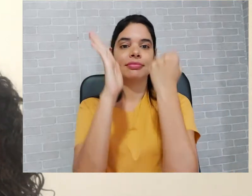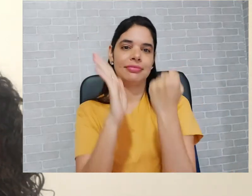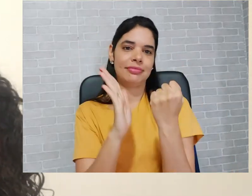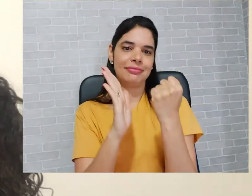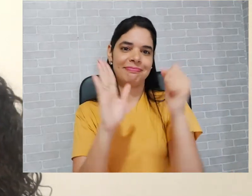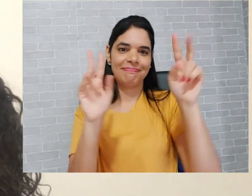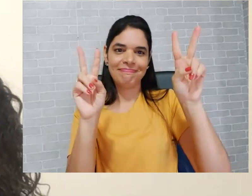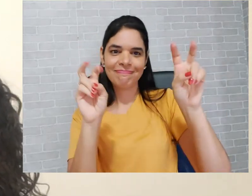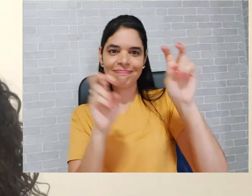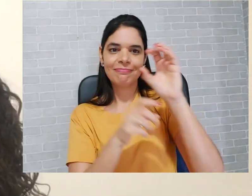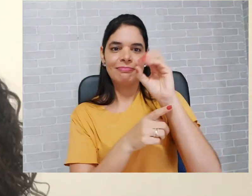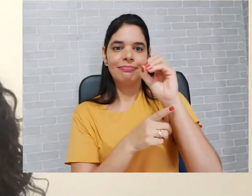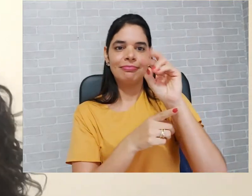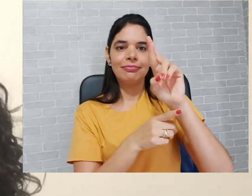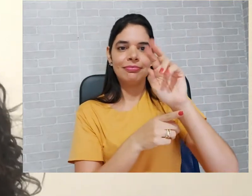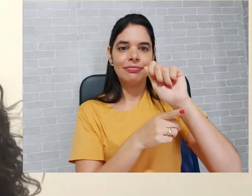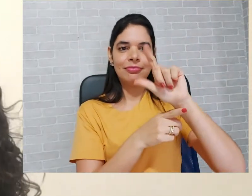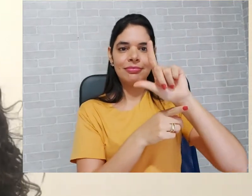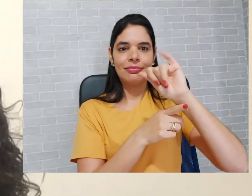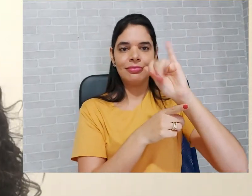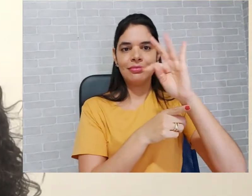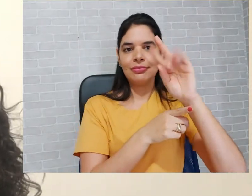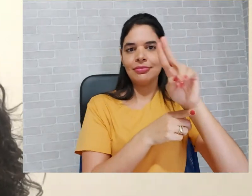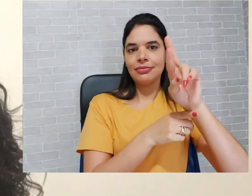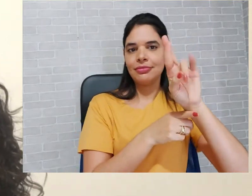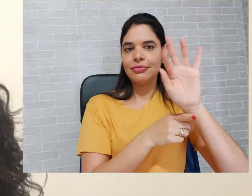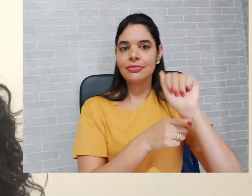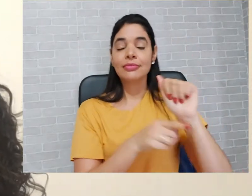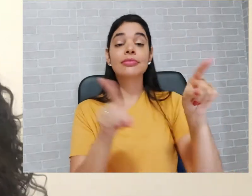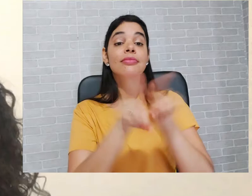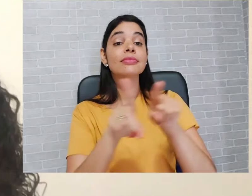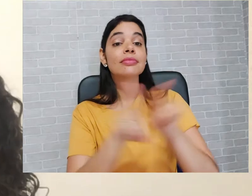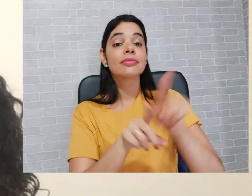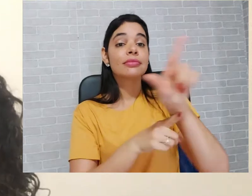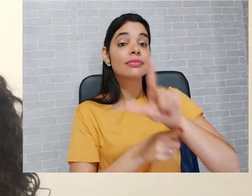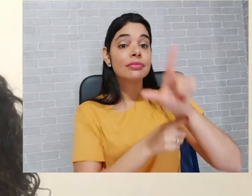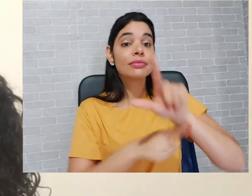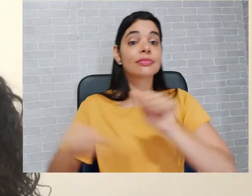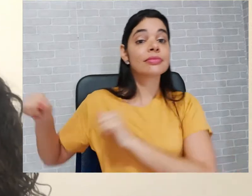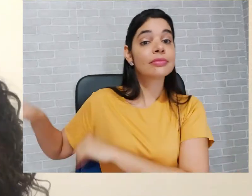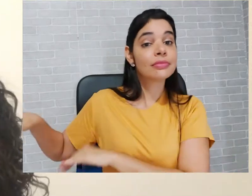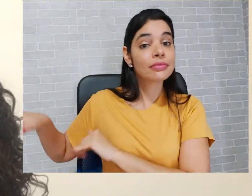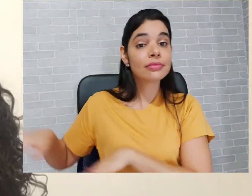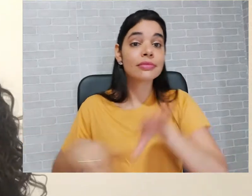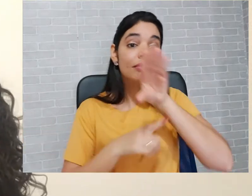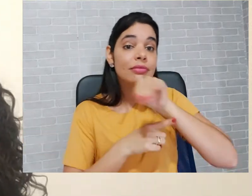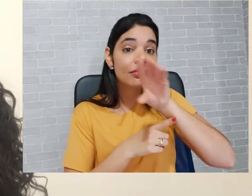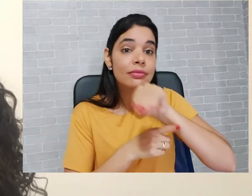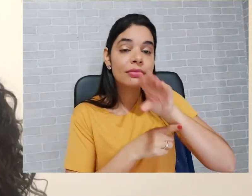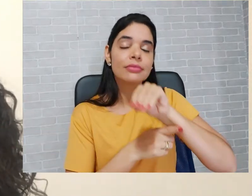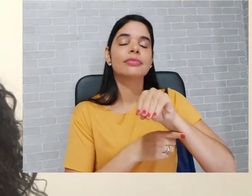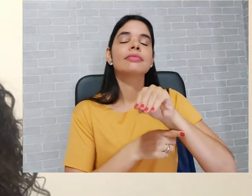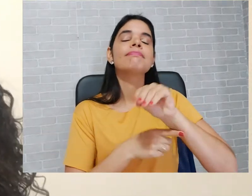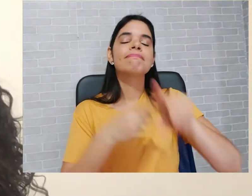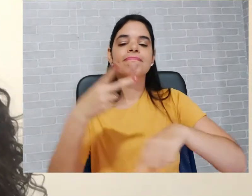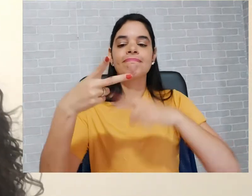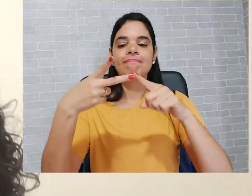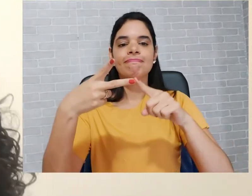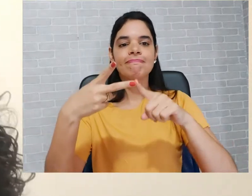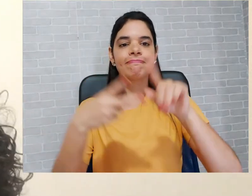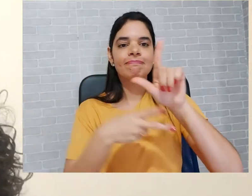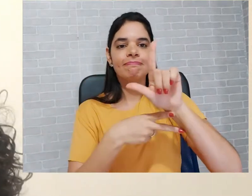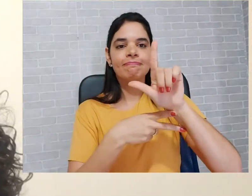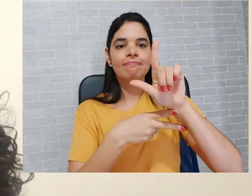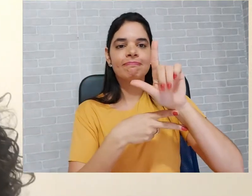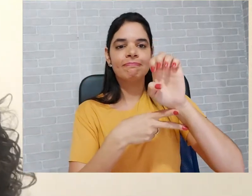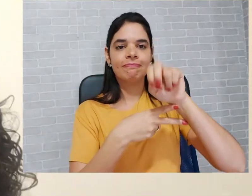oralitura. Um outro componente comum na literatura oral da Guiana Francesa são as lendas.